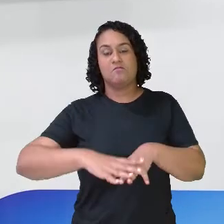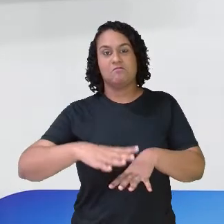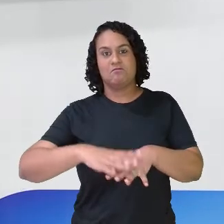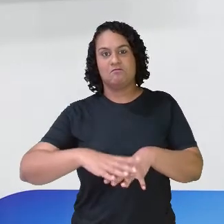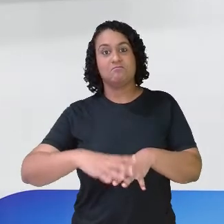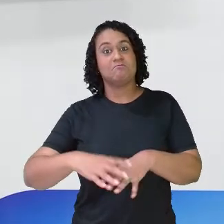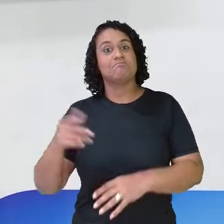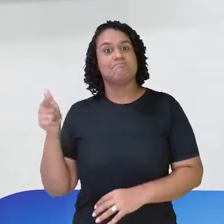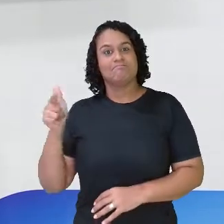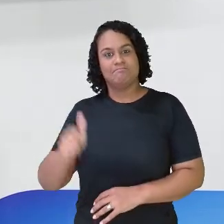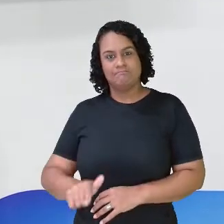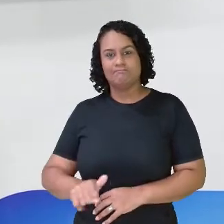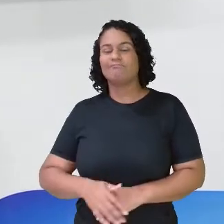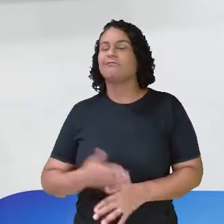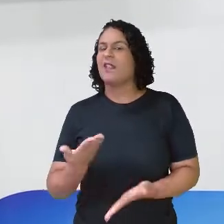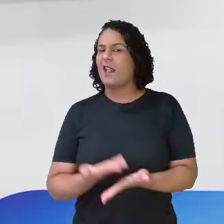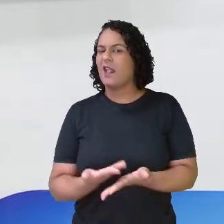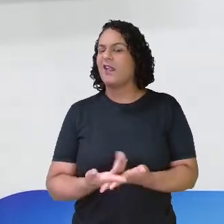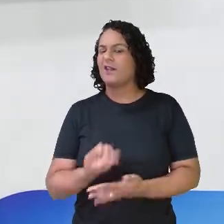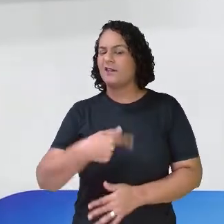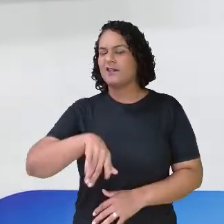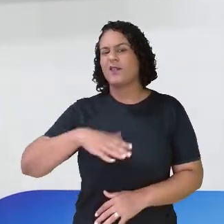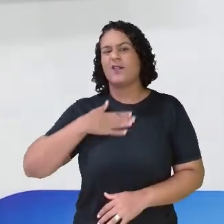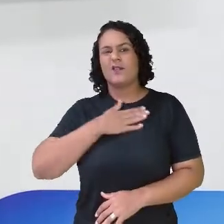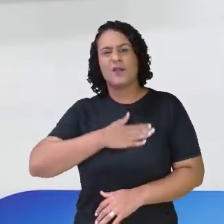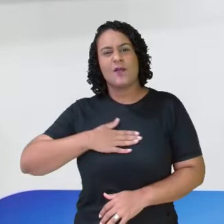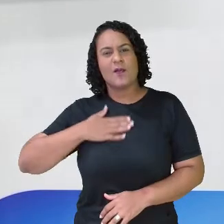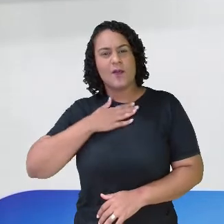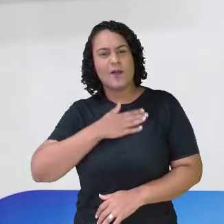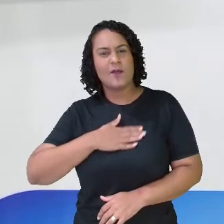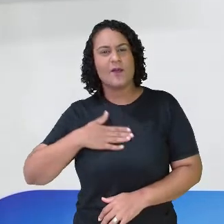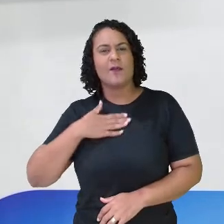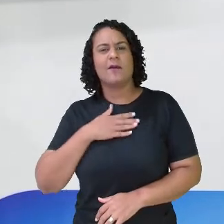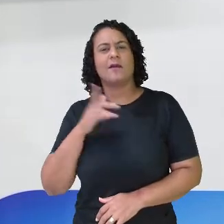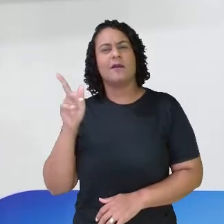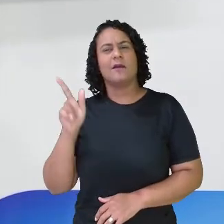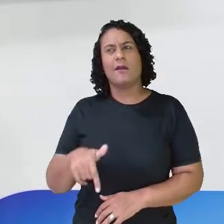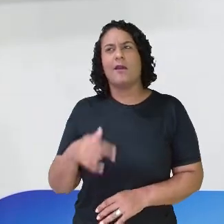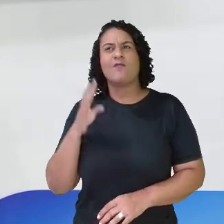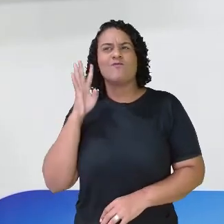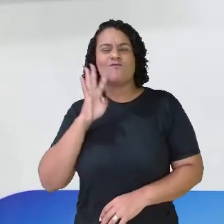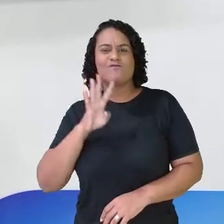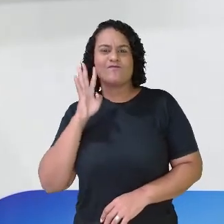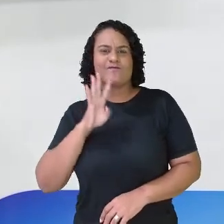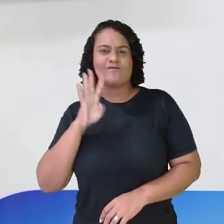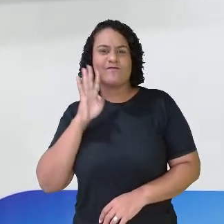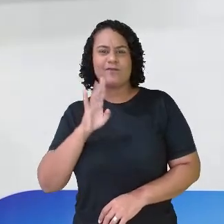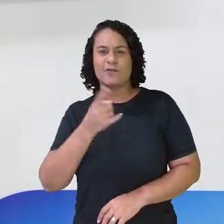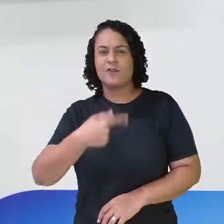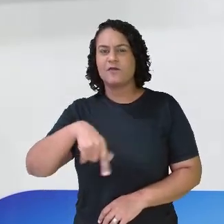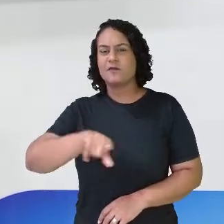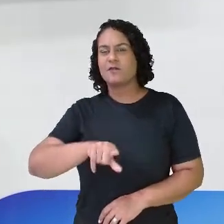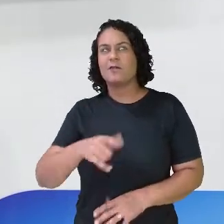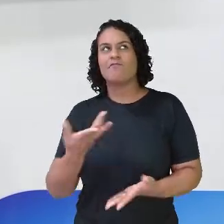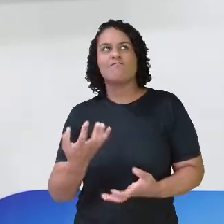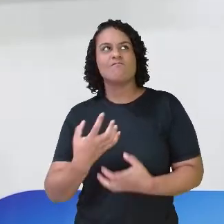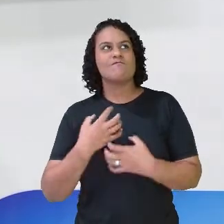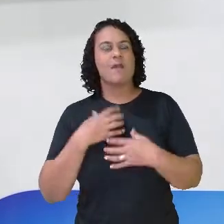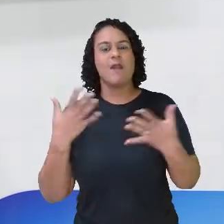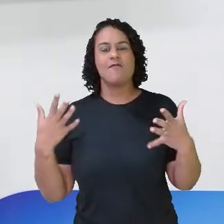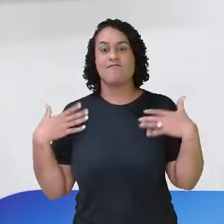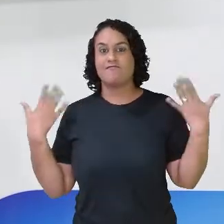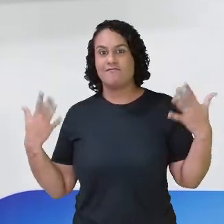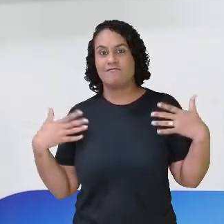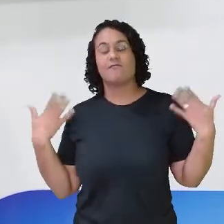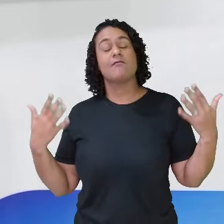matemática. É aquela aula que vocês gostam, né? Aquela aula que é um docinho, que você sai alegre, né? Porque